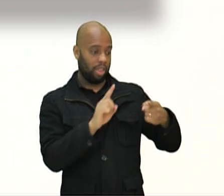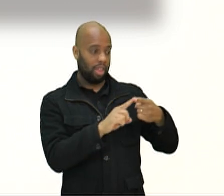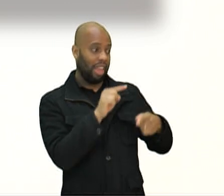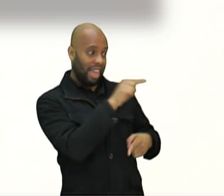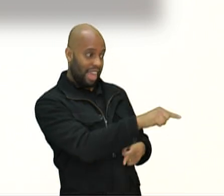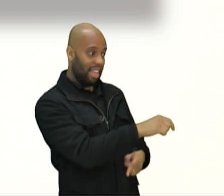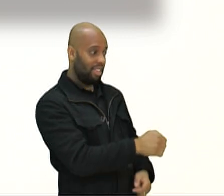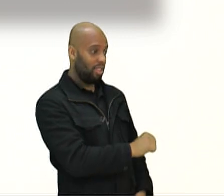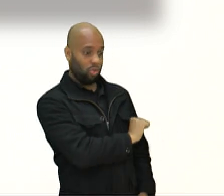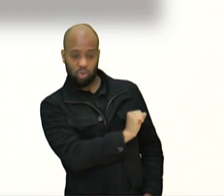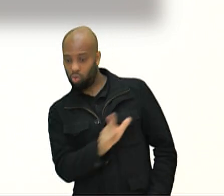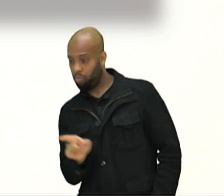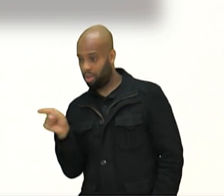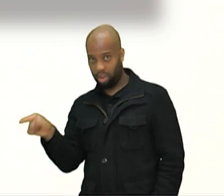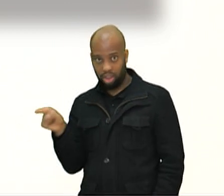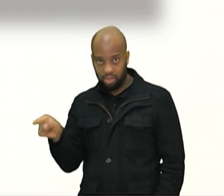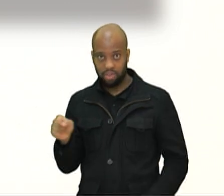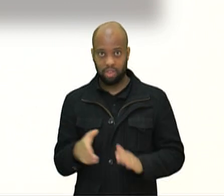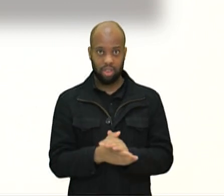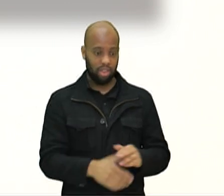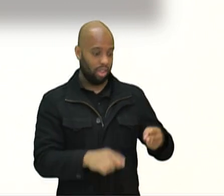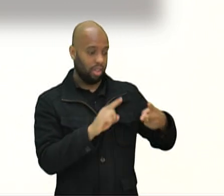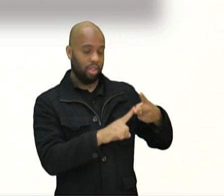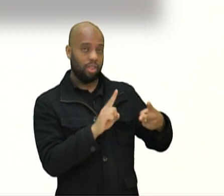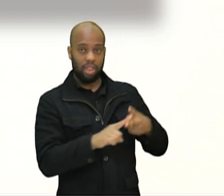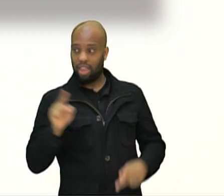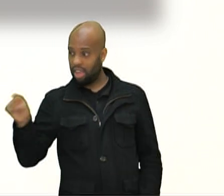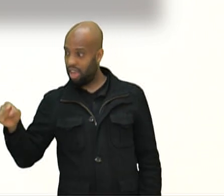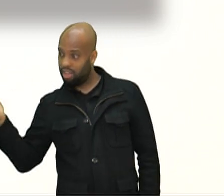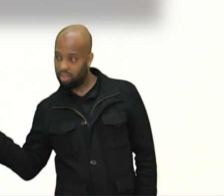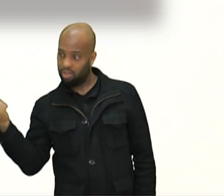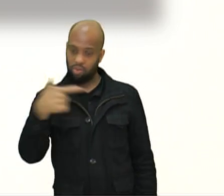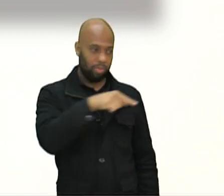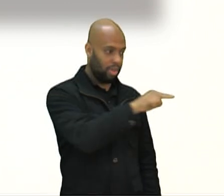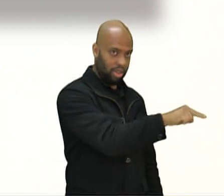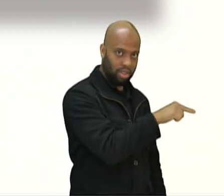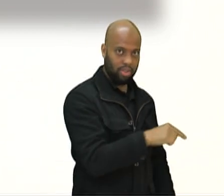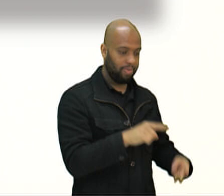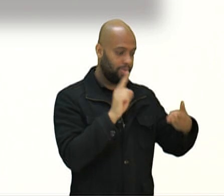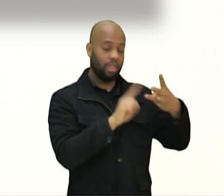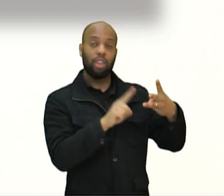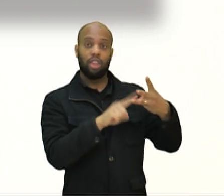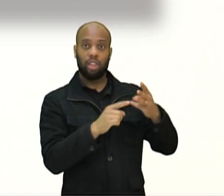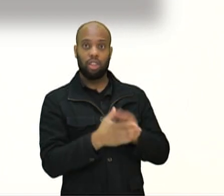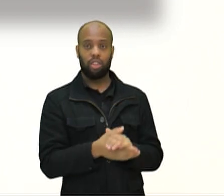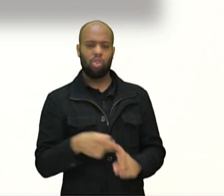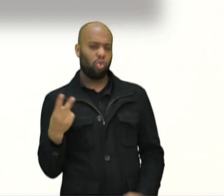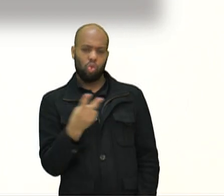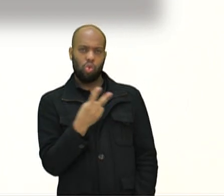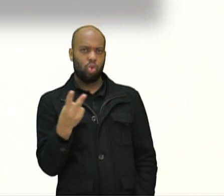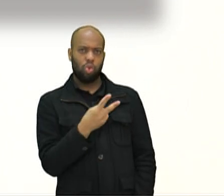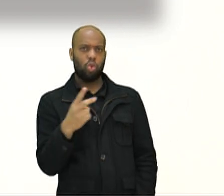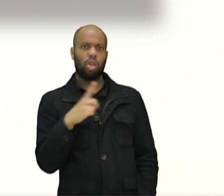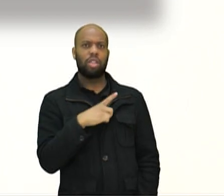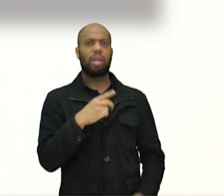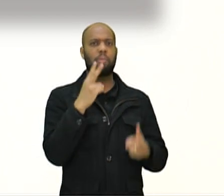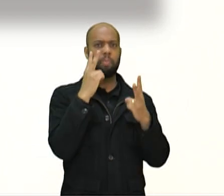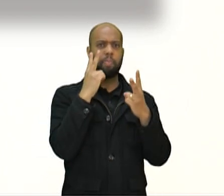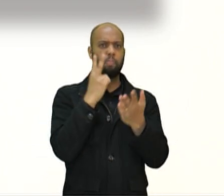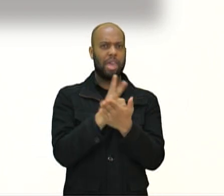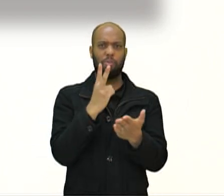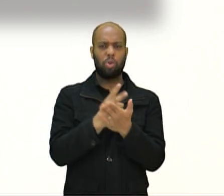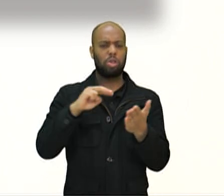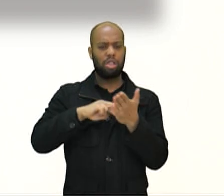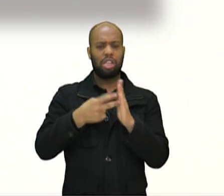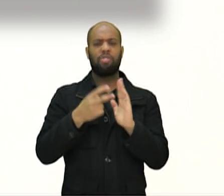maiores que oceanos. Letra B, oceanos são maiores do que mares. E letra C, ambos os termos são sinônimos.